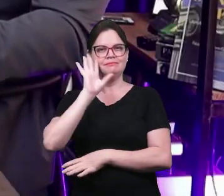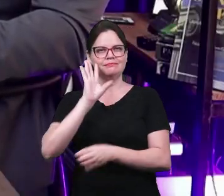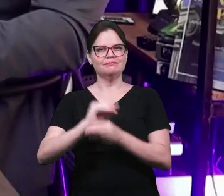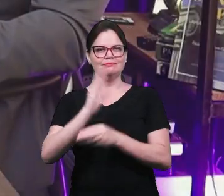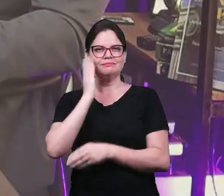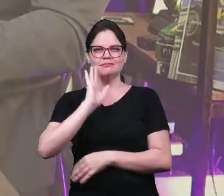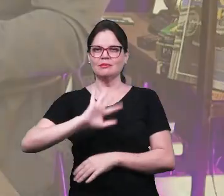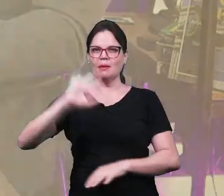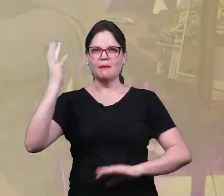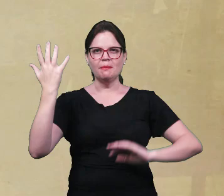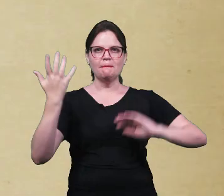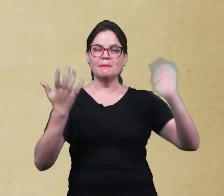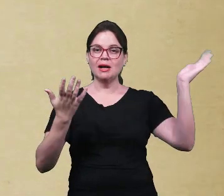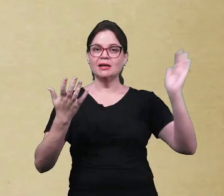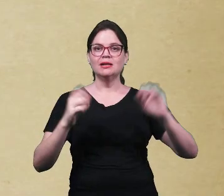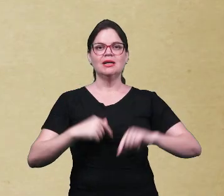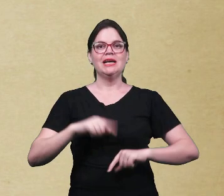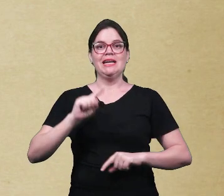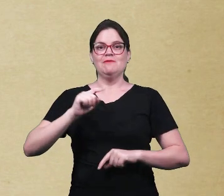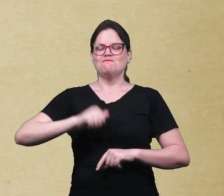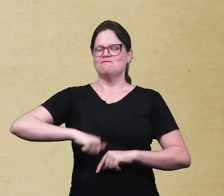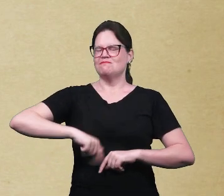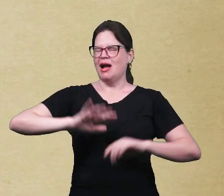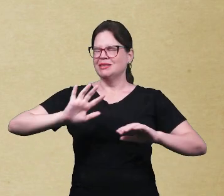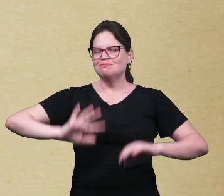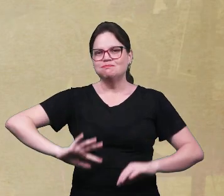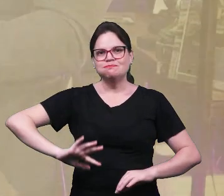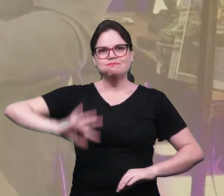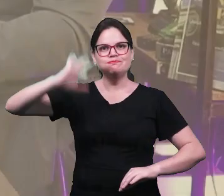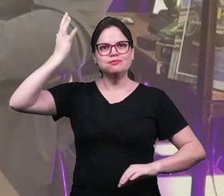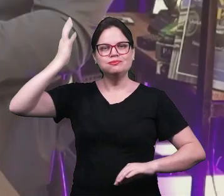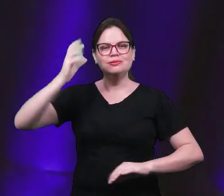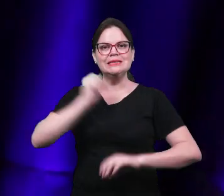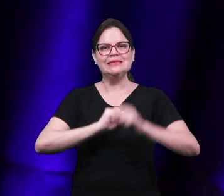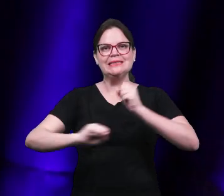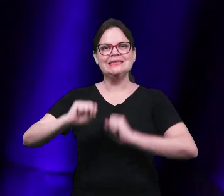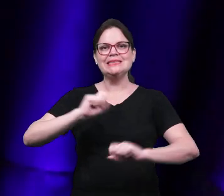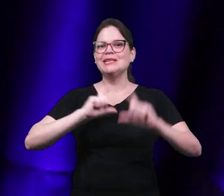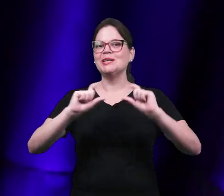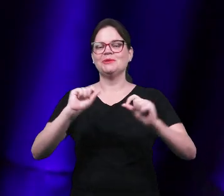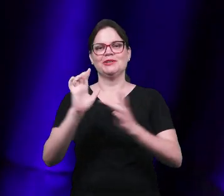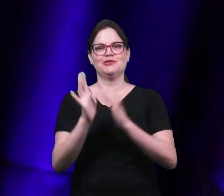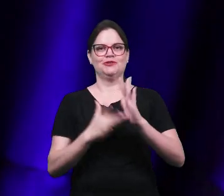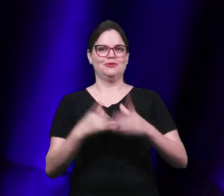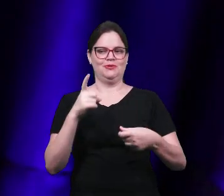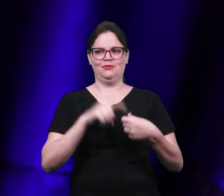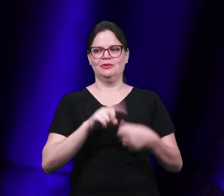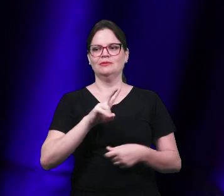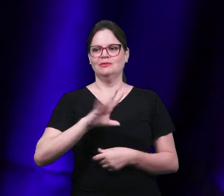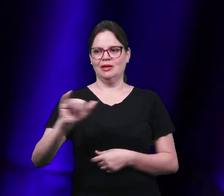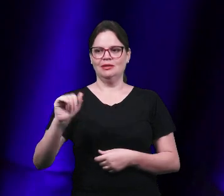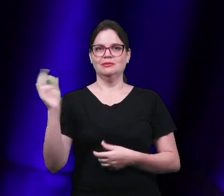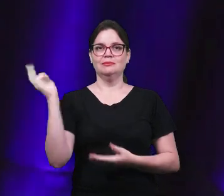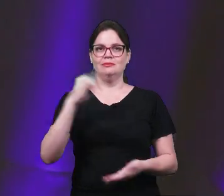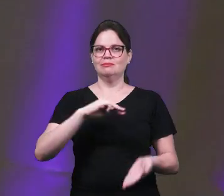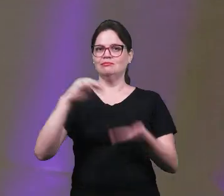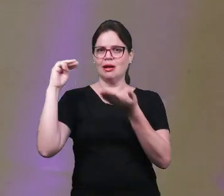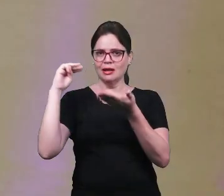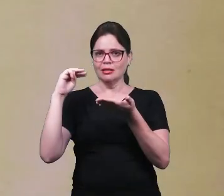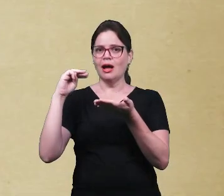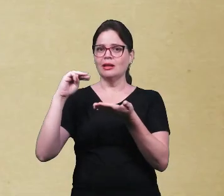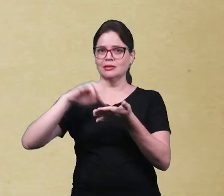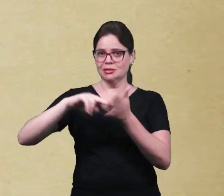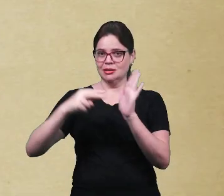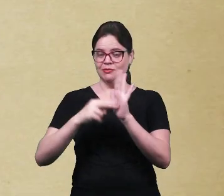sinais, né? E o grande evento que nós estamos aguardando, nós sempre falamos isso, que é a volta de Jesus. Maranata, ele vai